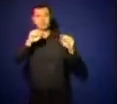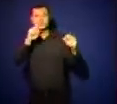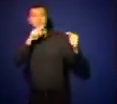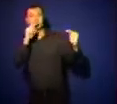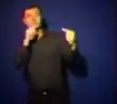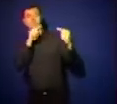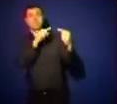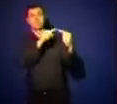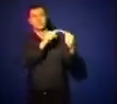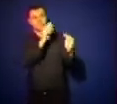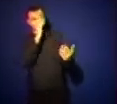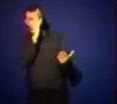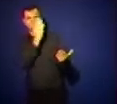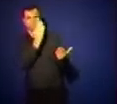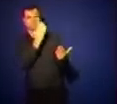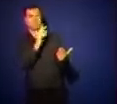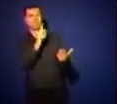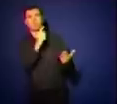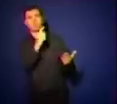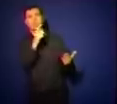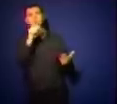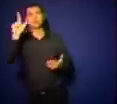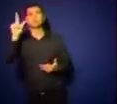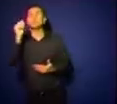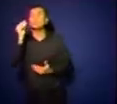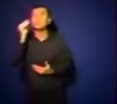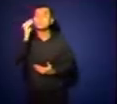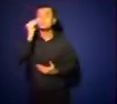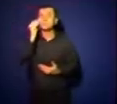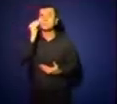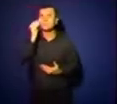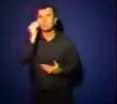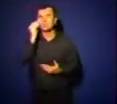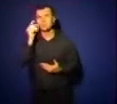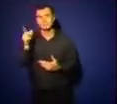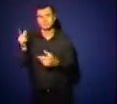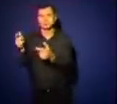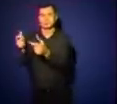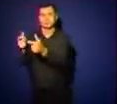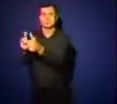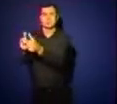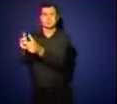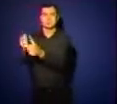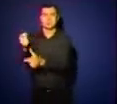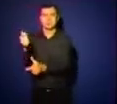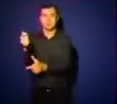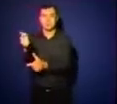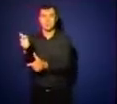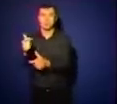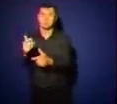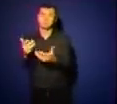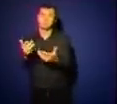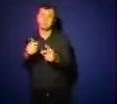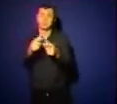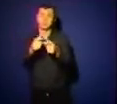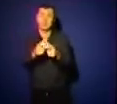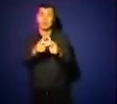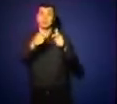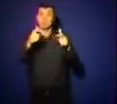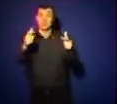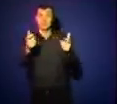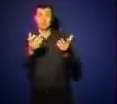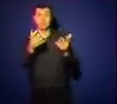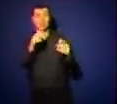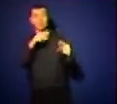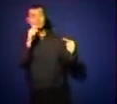quero fazer um experimento alternativo hoje o experimento alternativo é muito menoritário então grande parte das pessoas embarcou na ideia de que olha o sistema